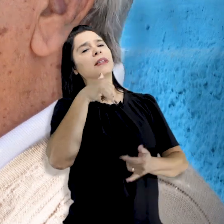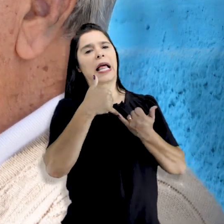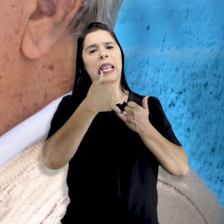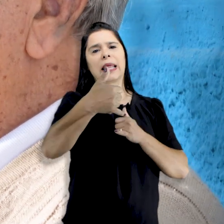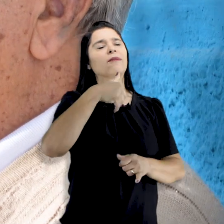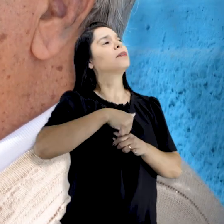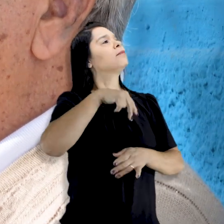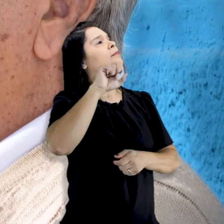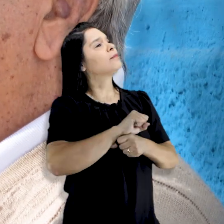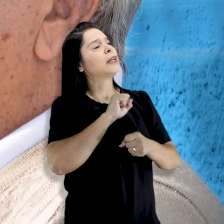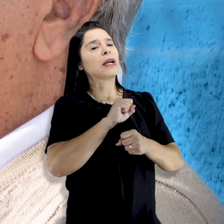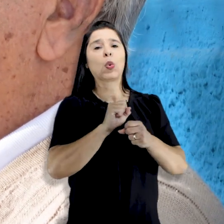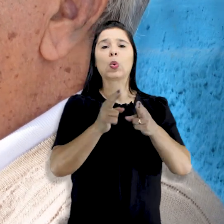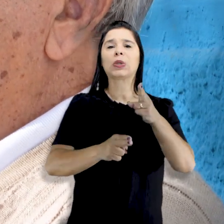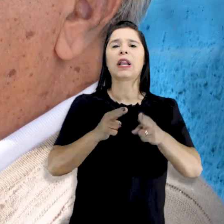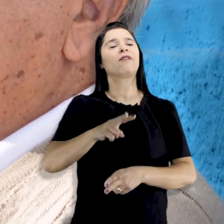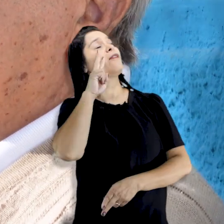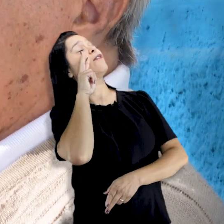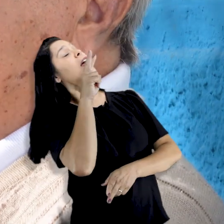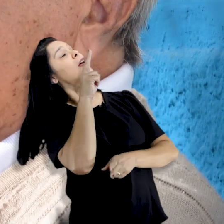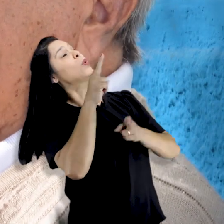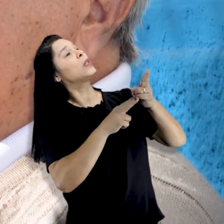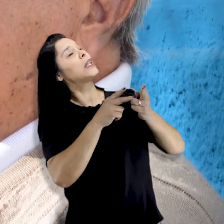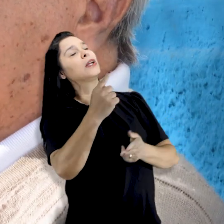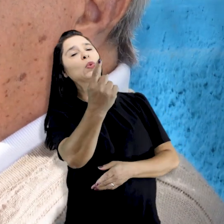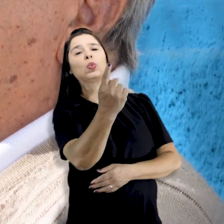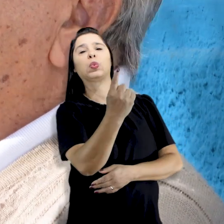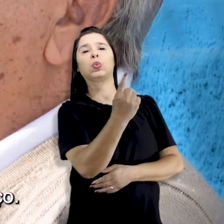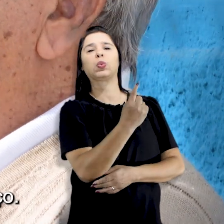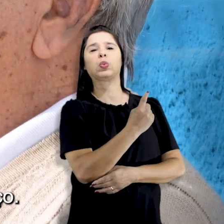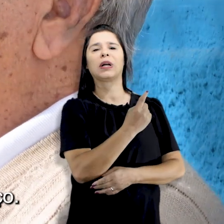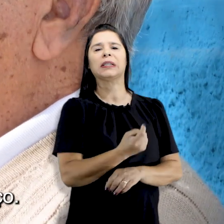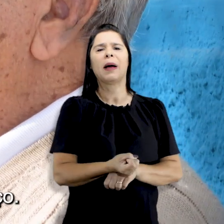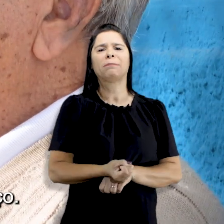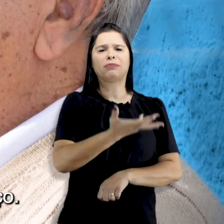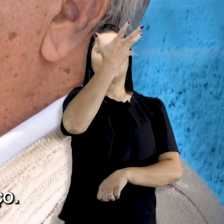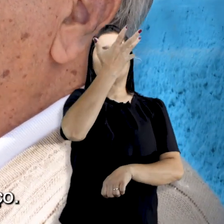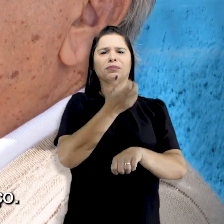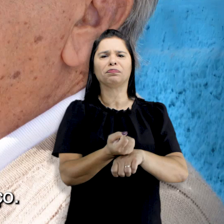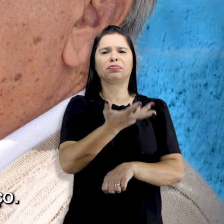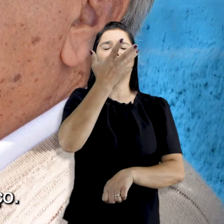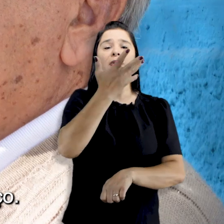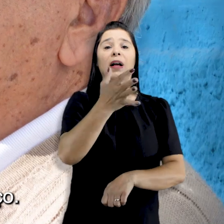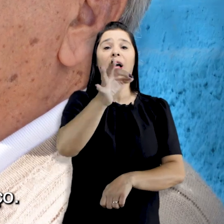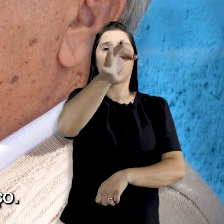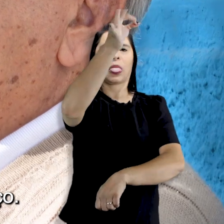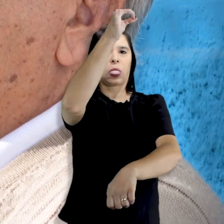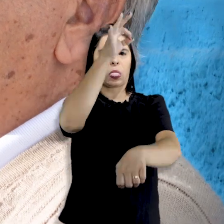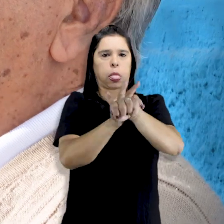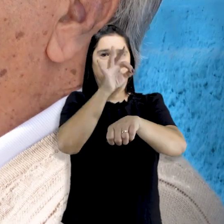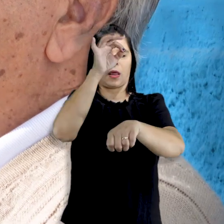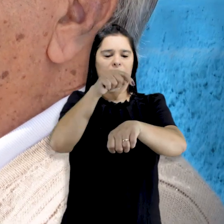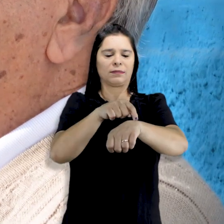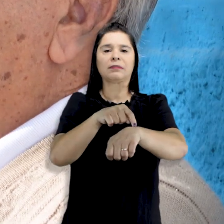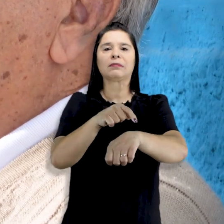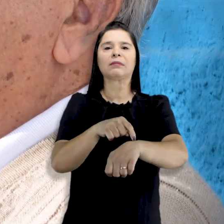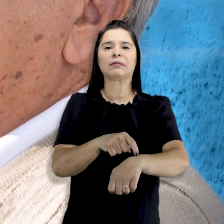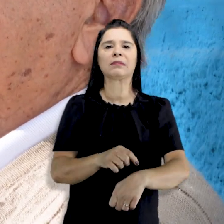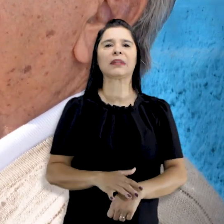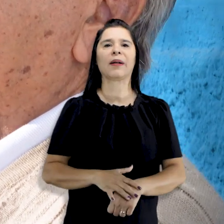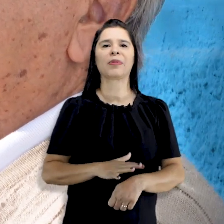esperando, olhando o trem passar, ela apitando, veio uma brasa e pegou no meu braço. Eu entrei para